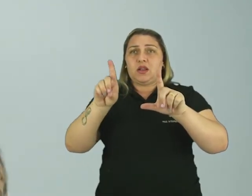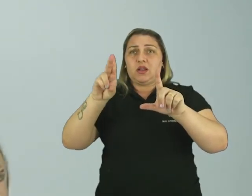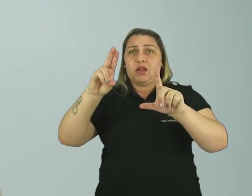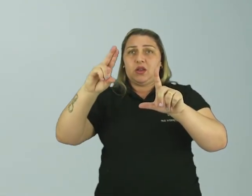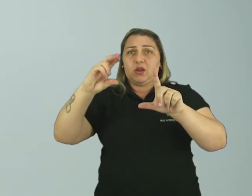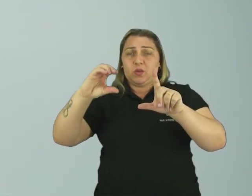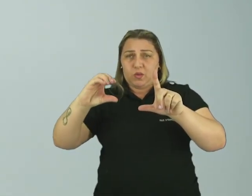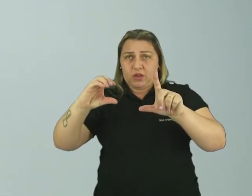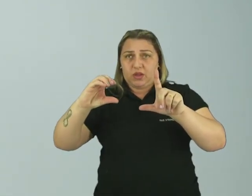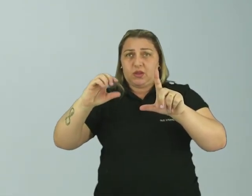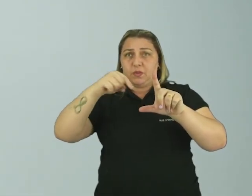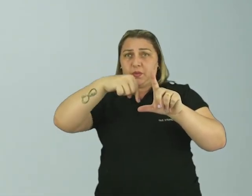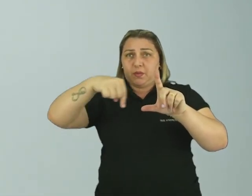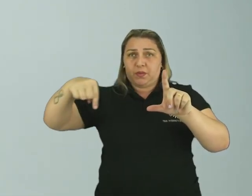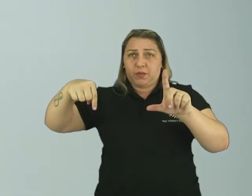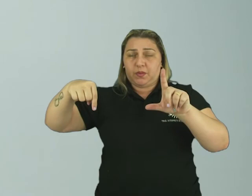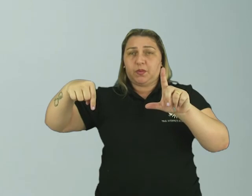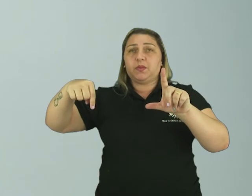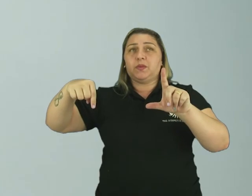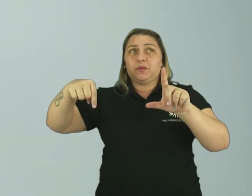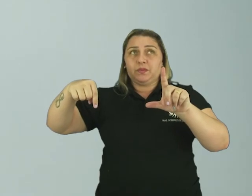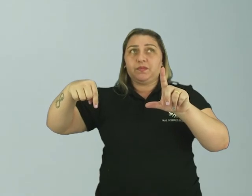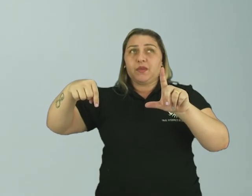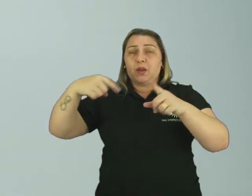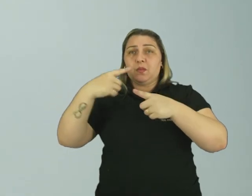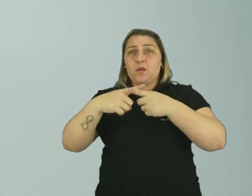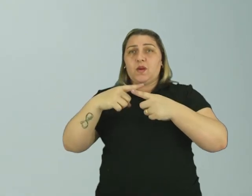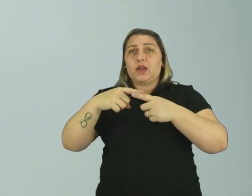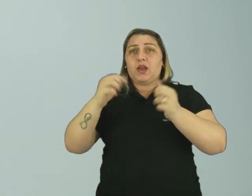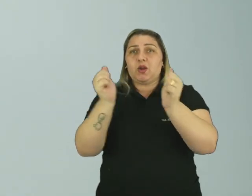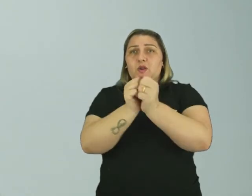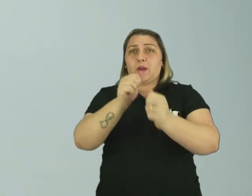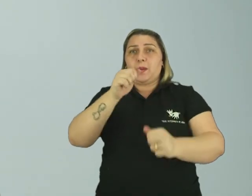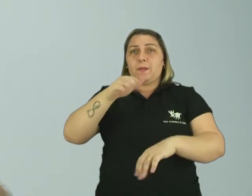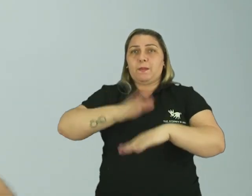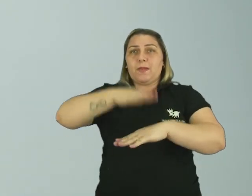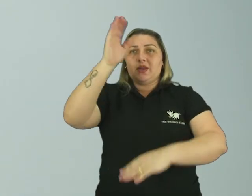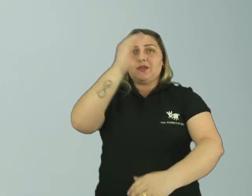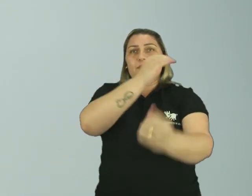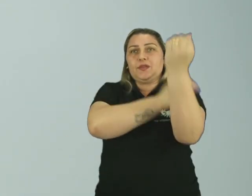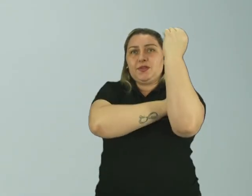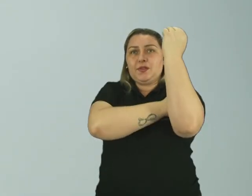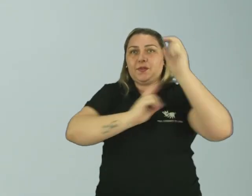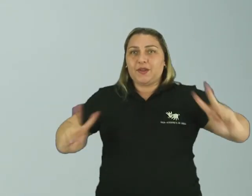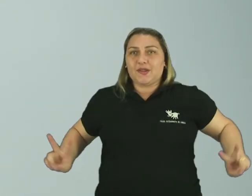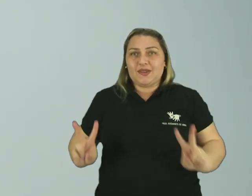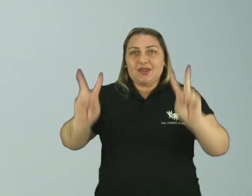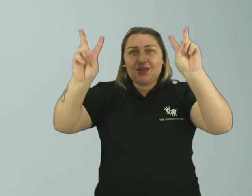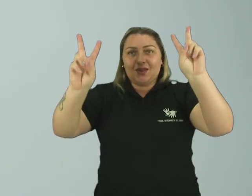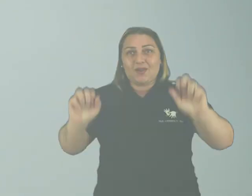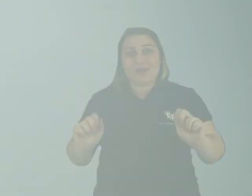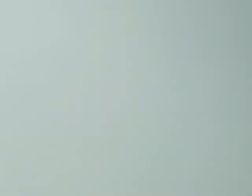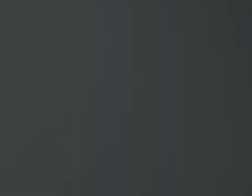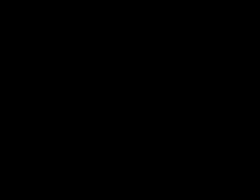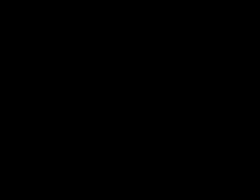telinha, vamos lá na nossa plataforma Eduque. Juntos nós somos mais. Tchau, tchau, crianças. Até daqui a pouco.